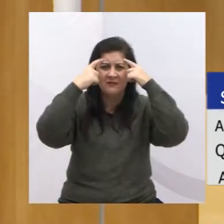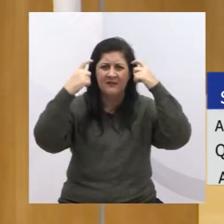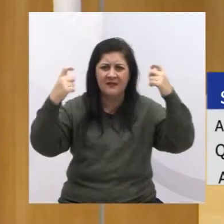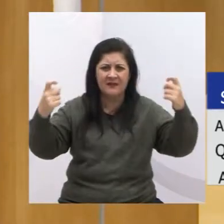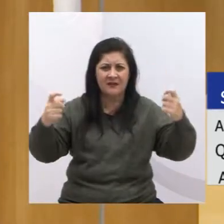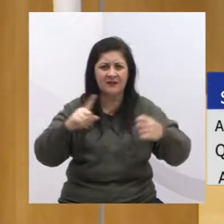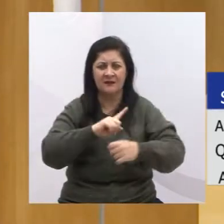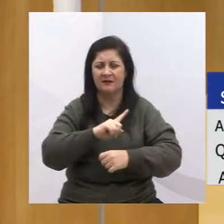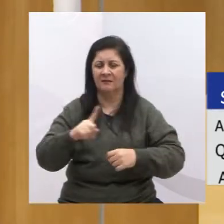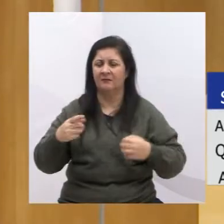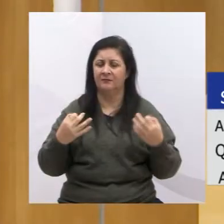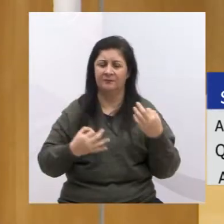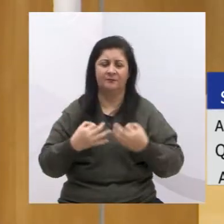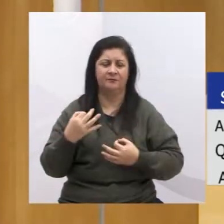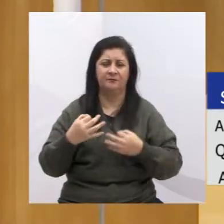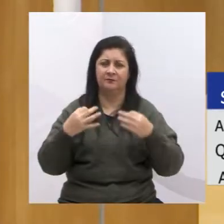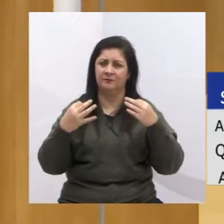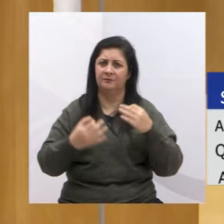violência.